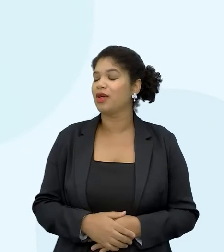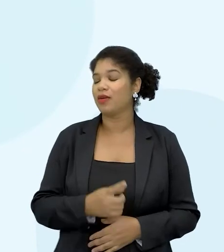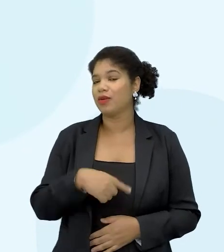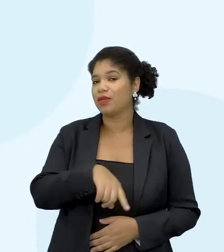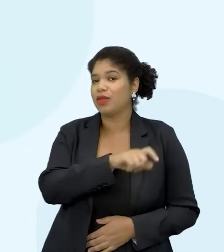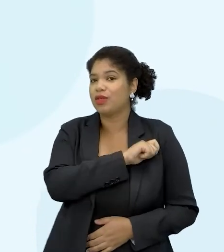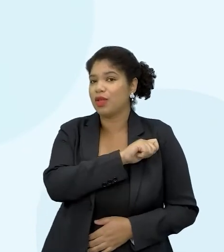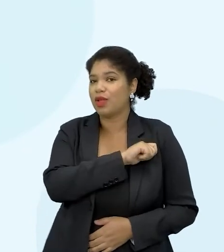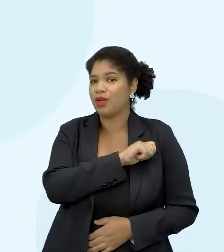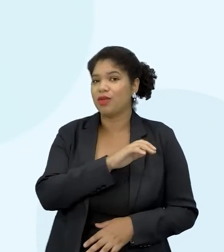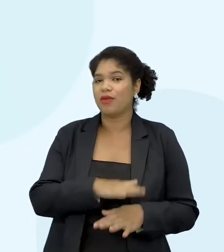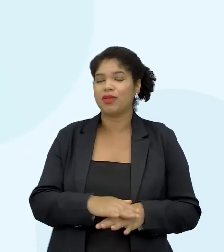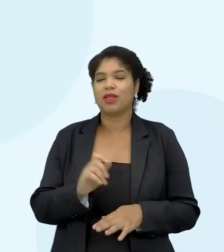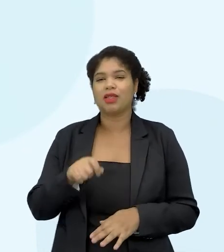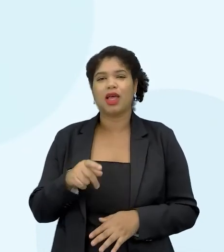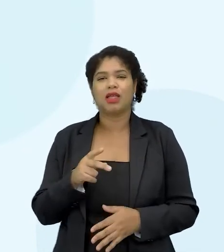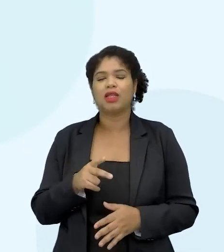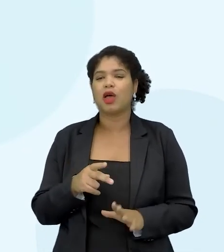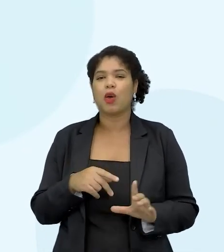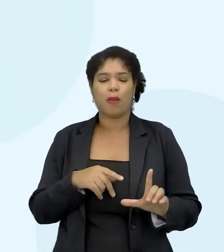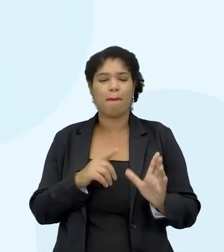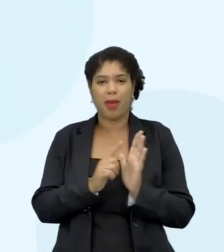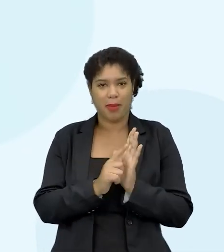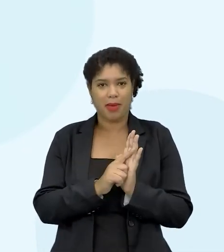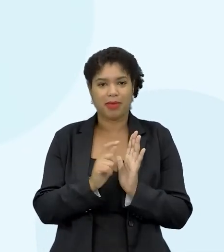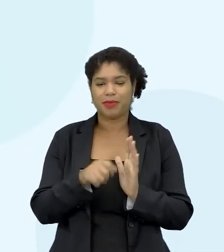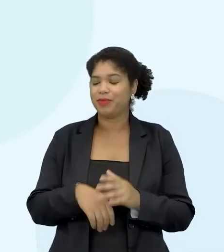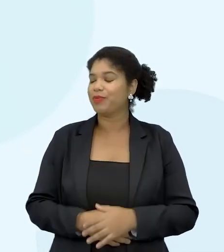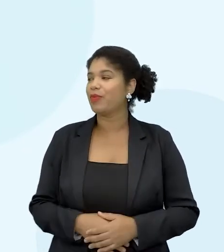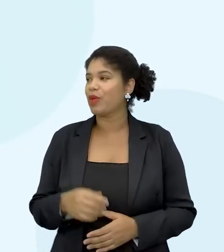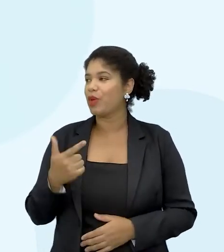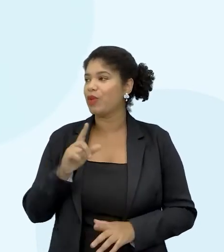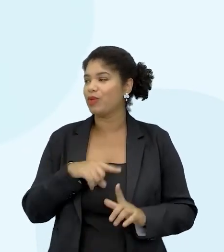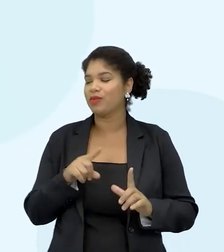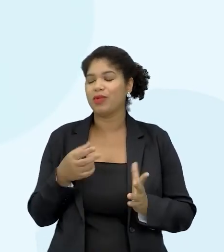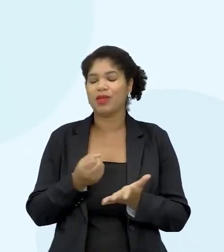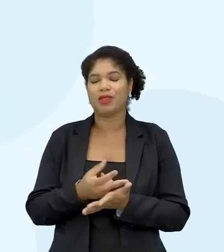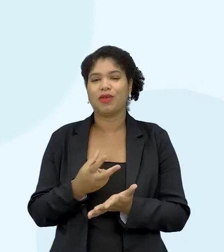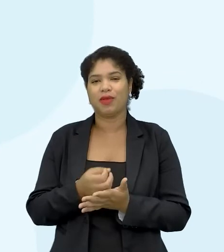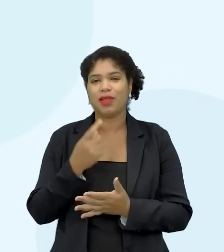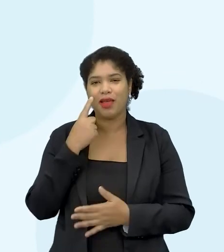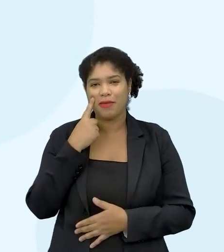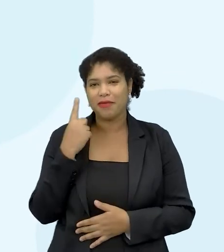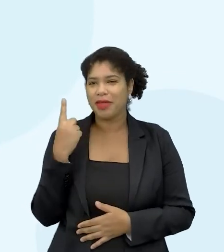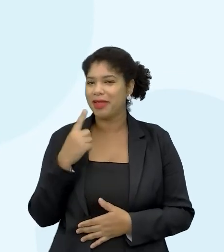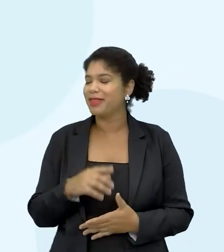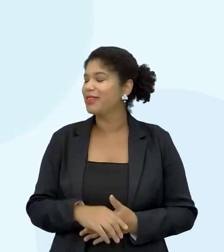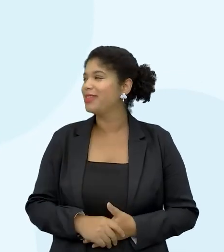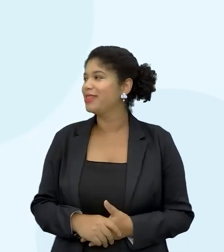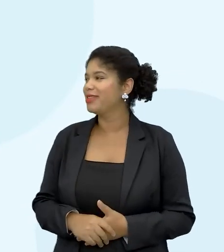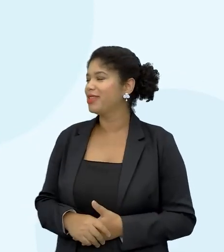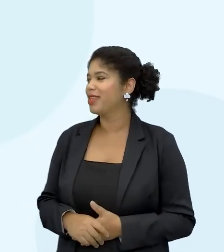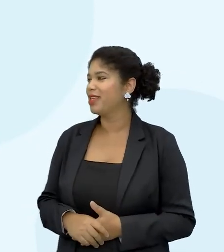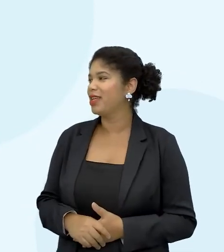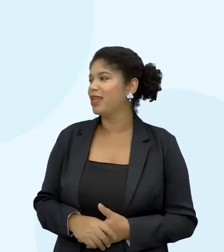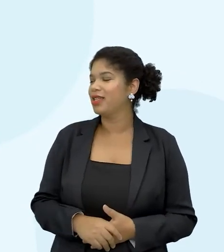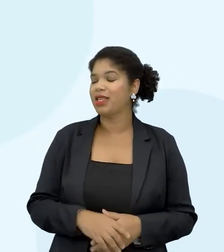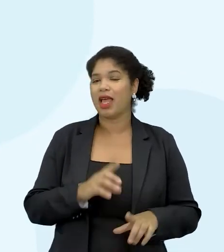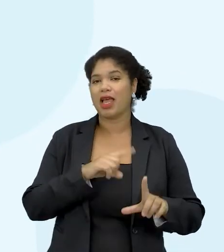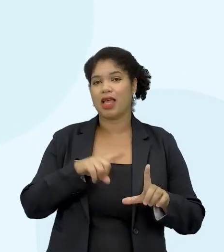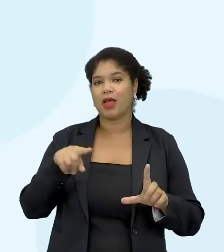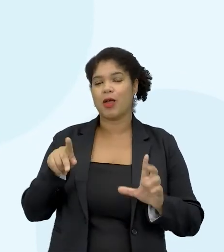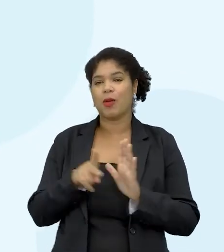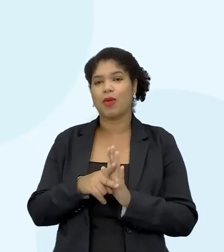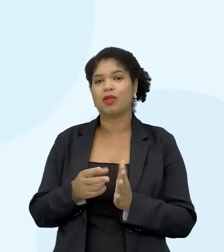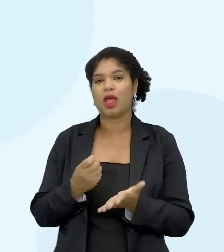pode fazer na mesma folha. E o gráfico de venda deu essa. Então, dê uma olhada para esse gráfico. Veja, o gráfico de